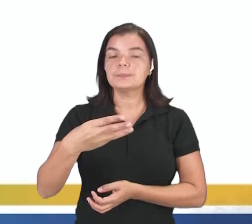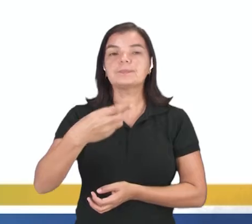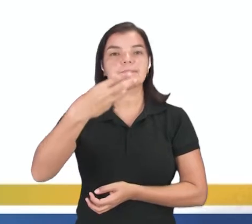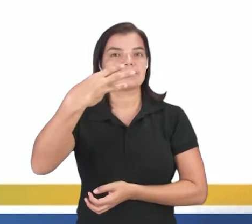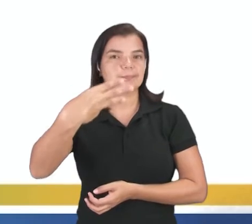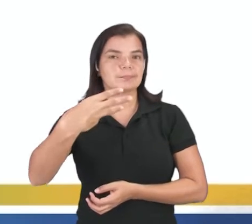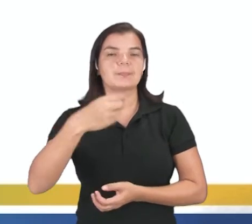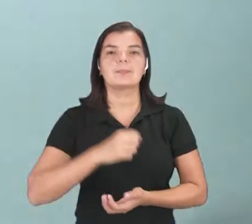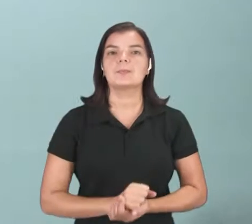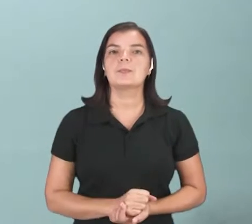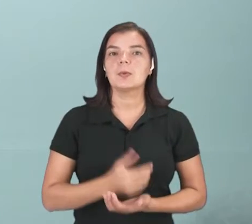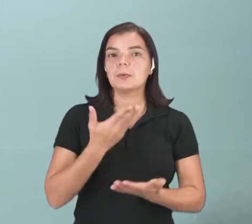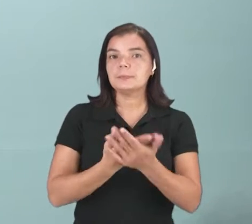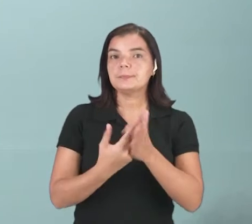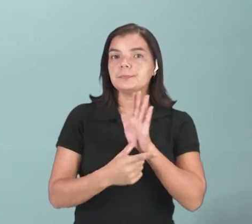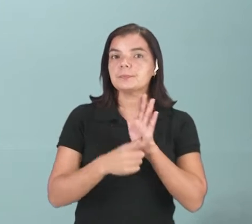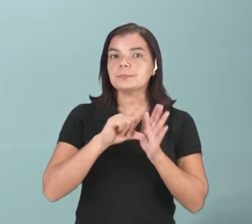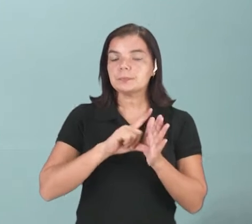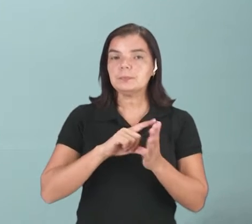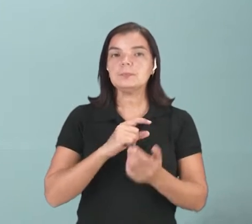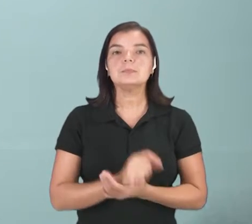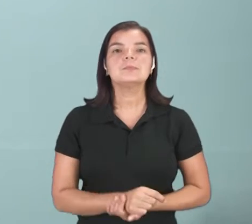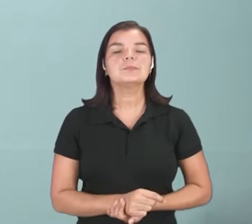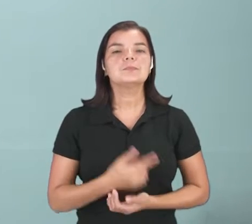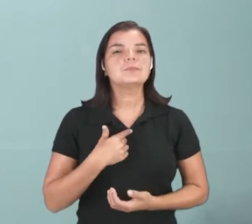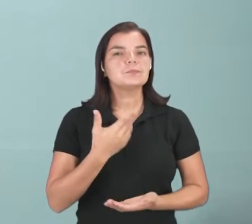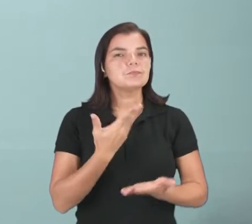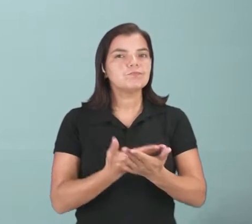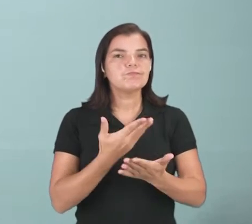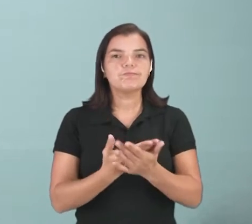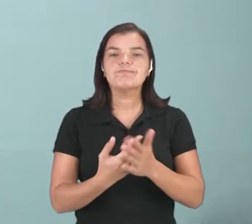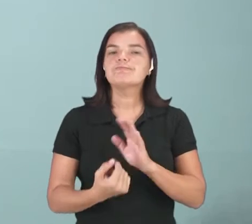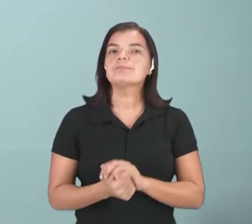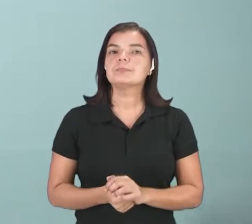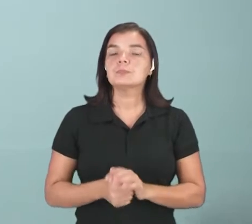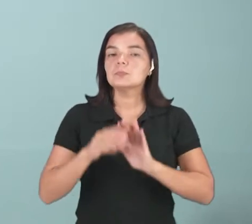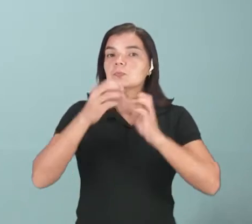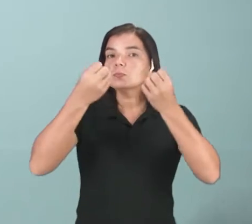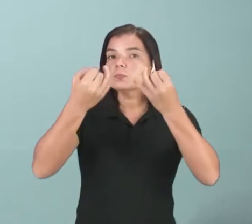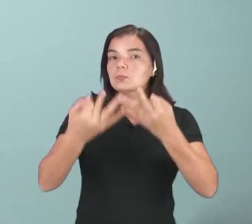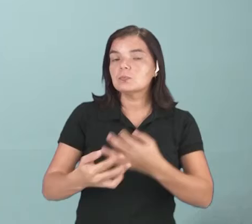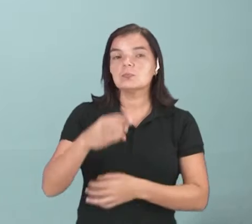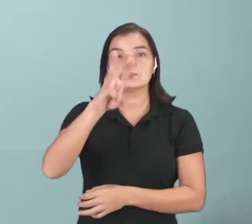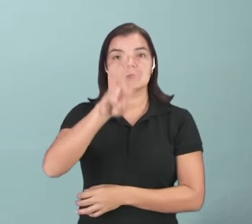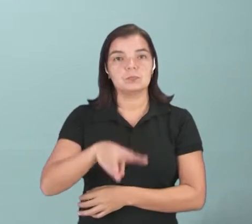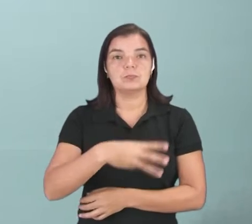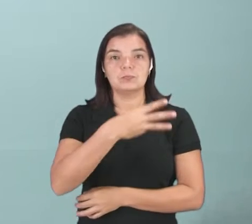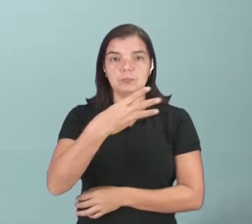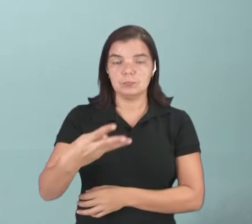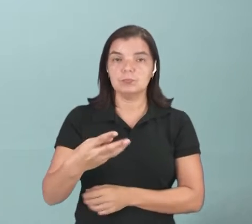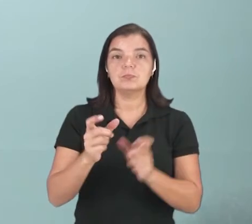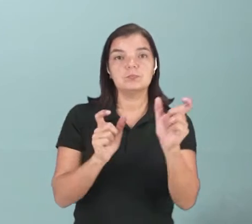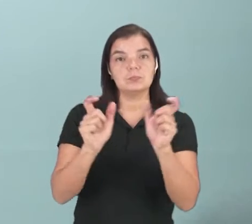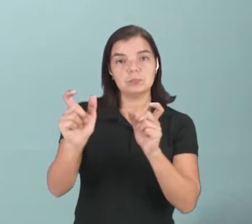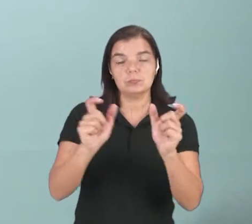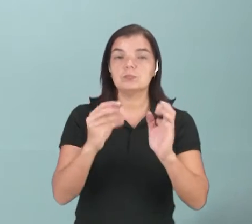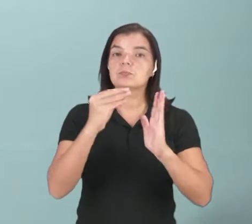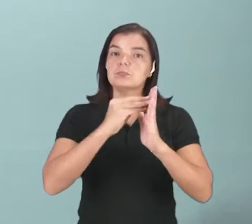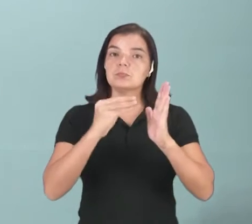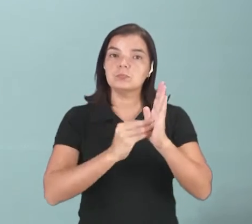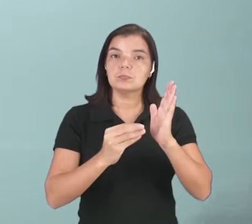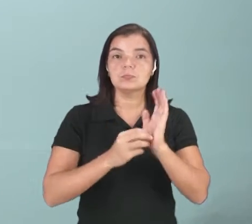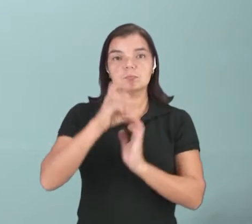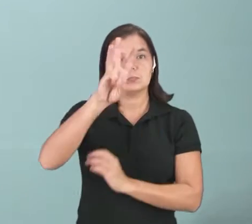3. Nas aulas anteriores, nós trabalhamos o conceito de matrizes, a tipologia e classificação